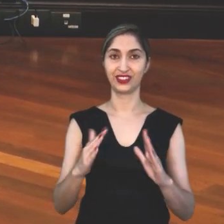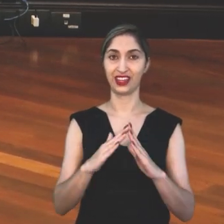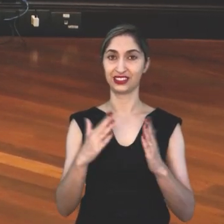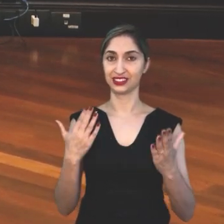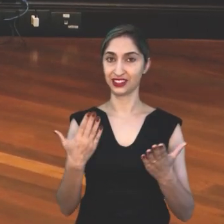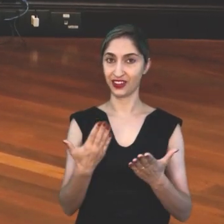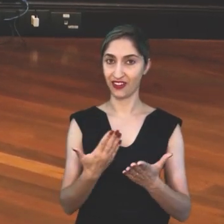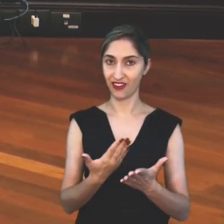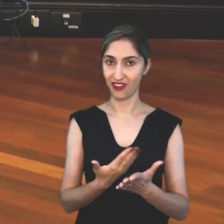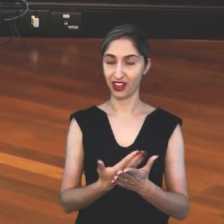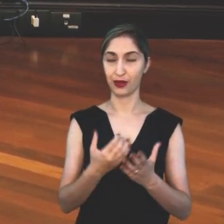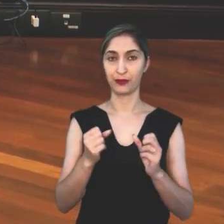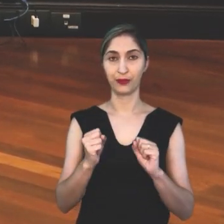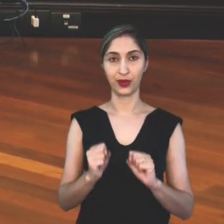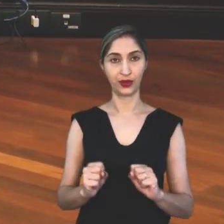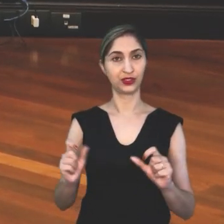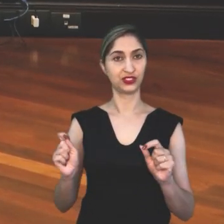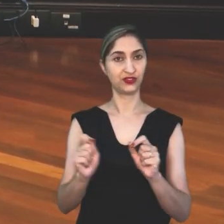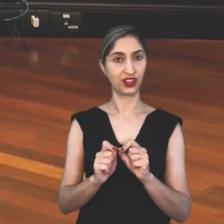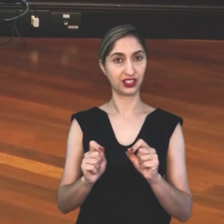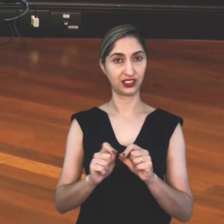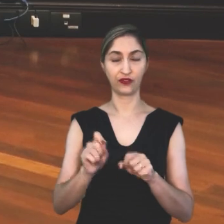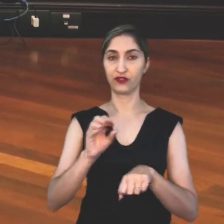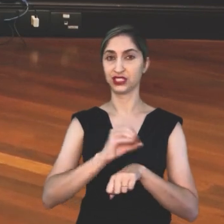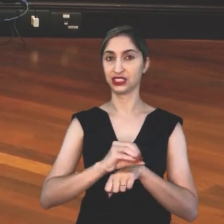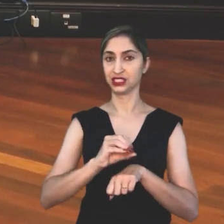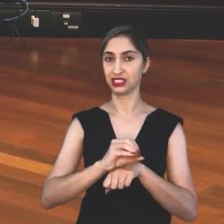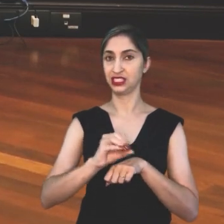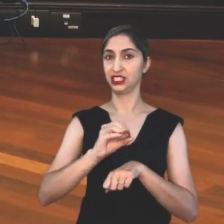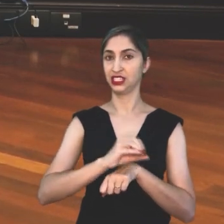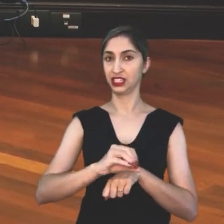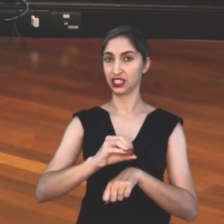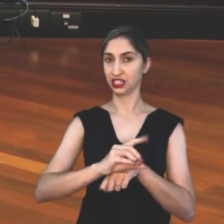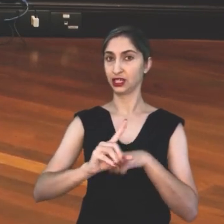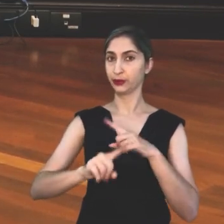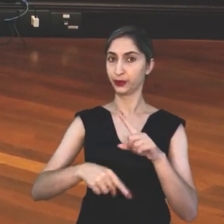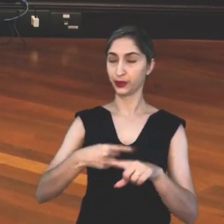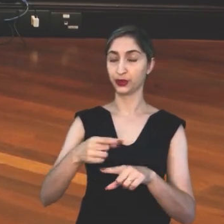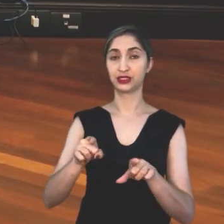E é muito o Padre falou, é daí que eles podem como reproduzir todas as oficinas que a gente